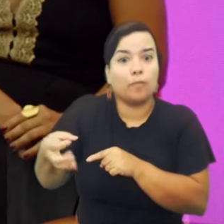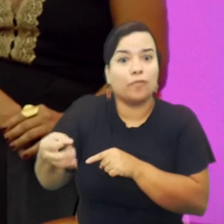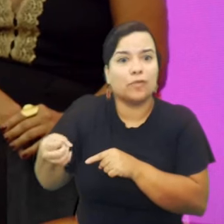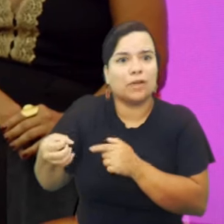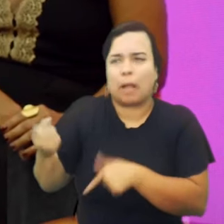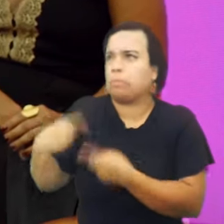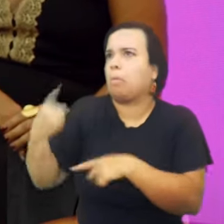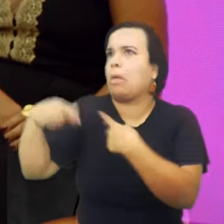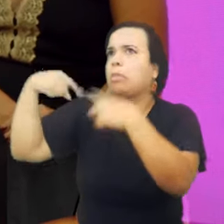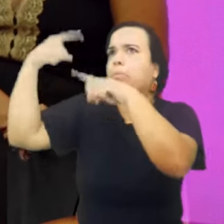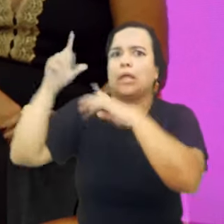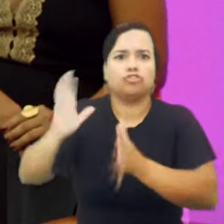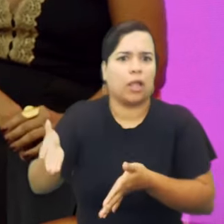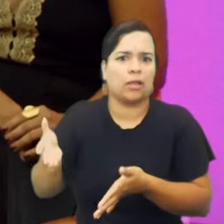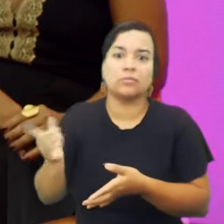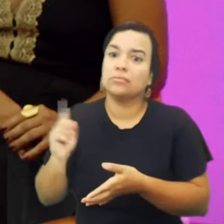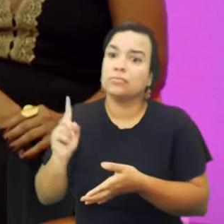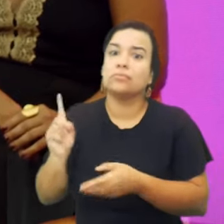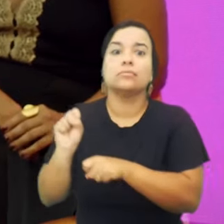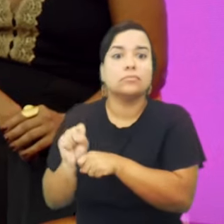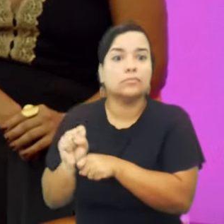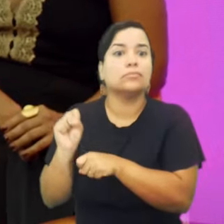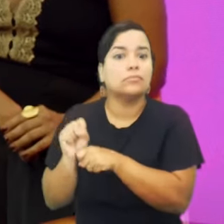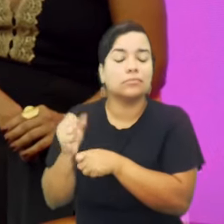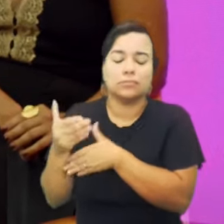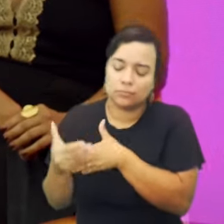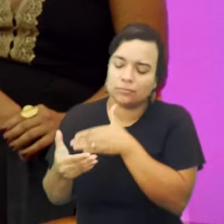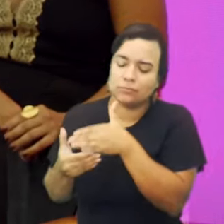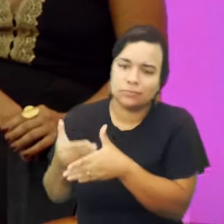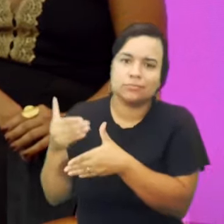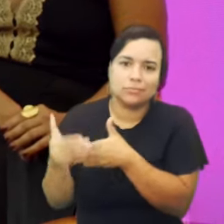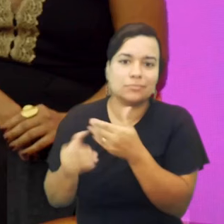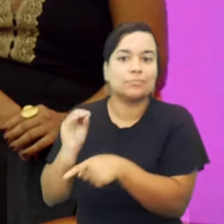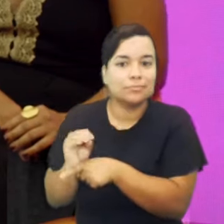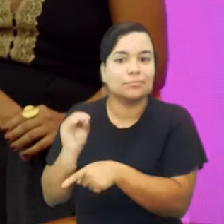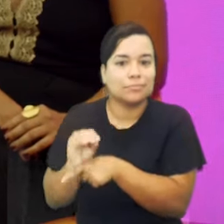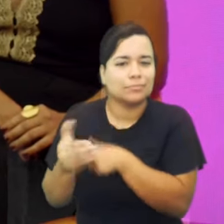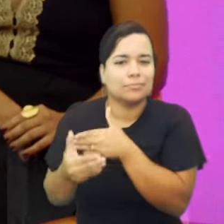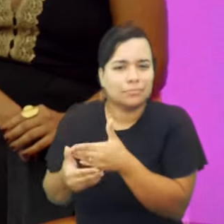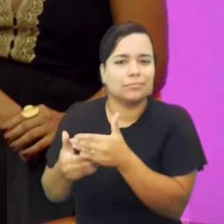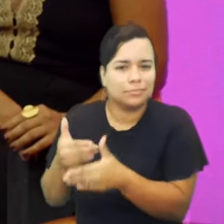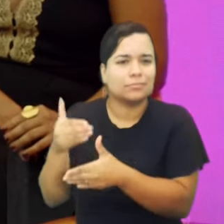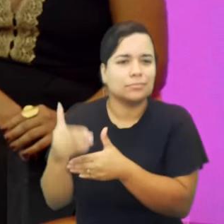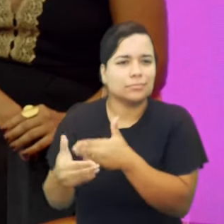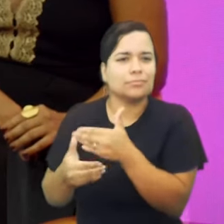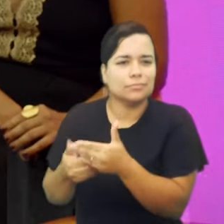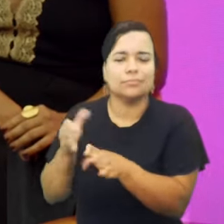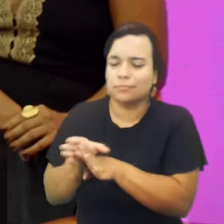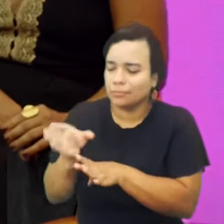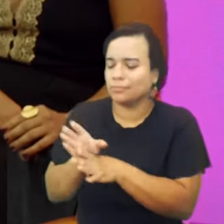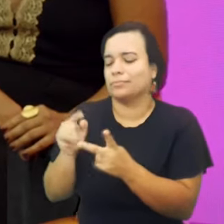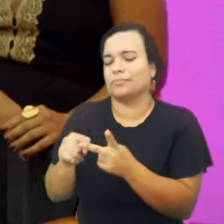Sim. que ele tem que. Ele ainda precisa de vitamina, ele precisa ser alimentado, ele precisa ser cuidado, ele precisa de